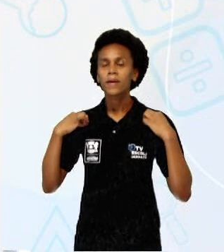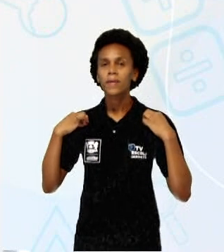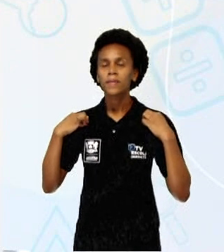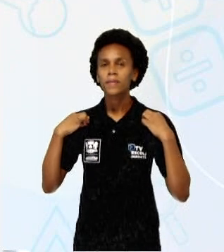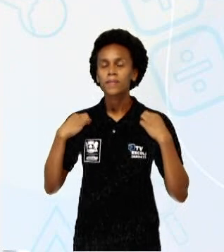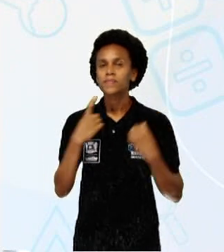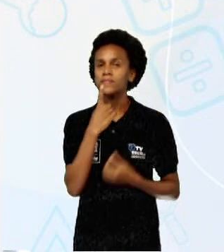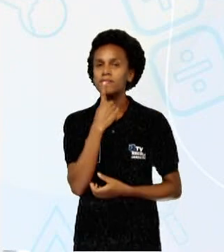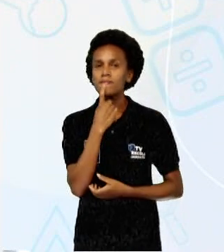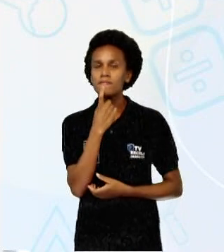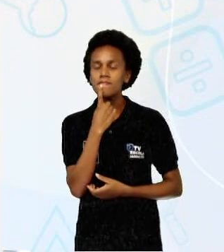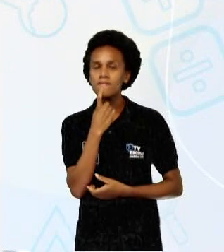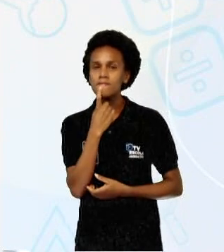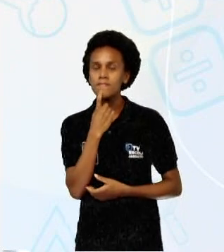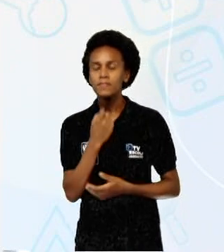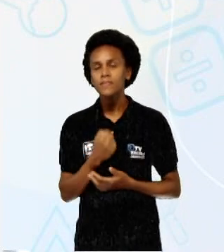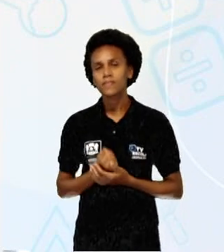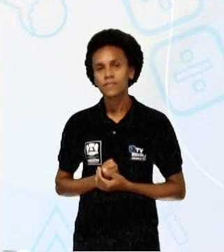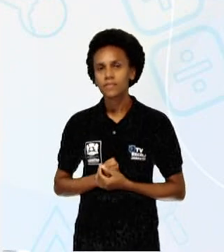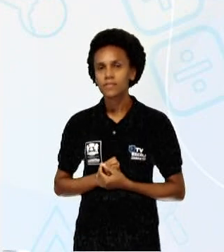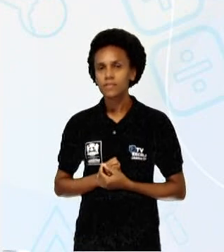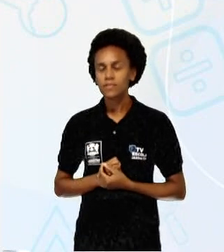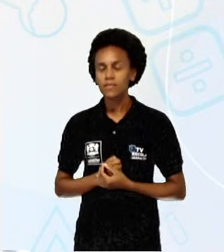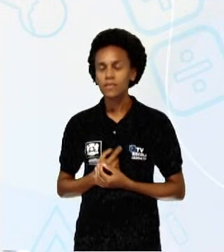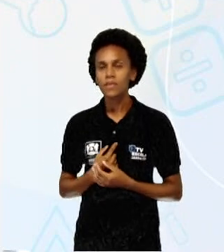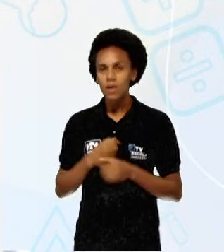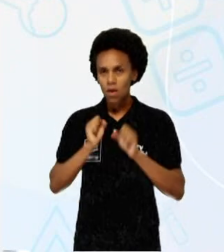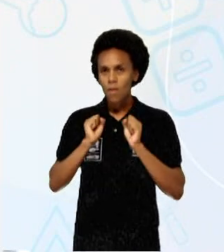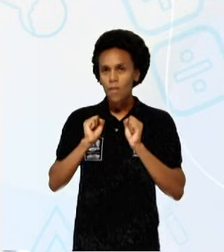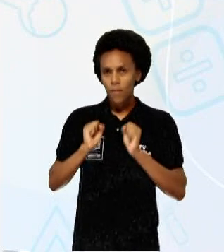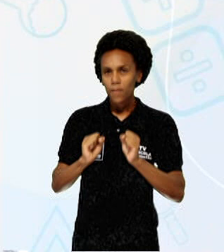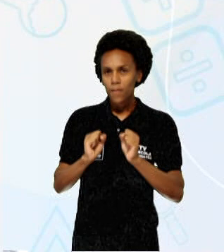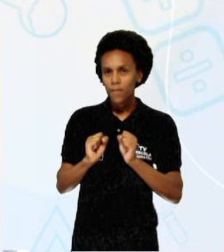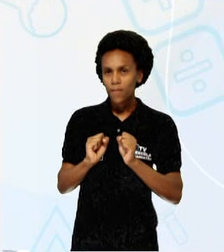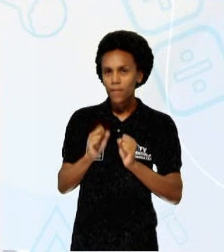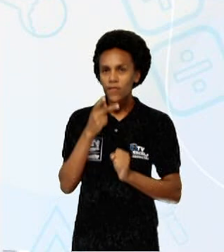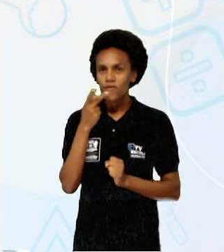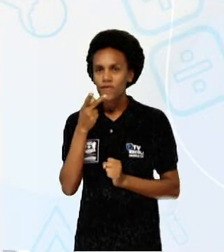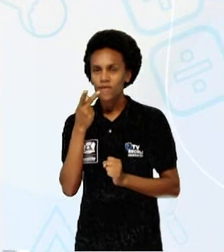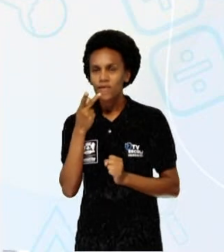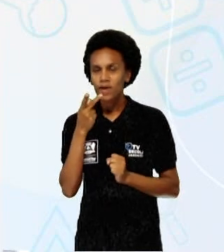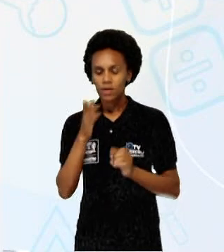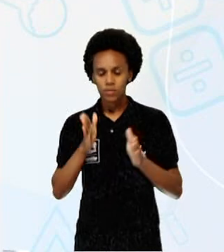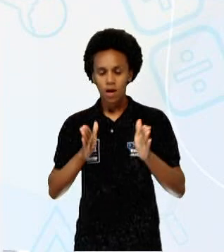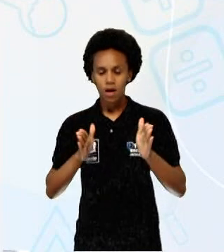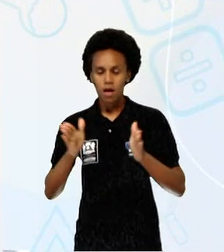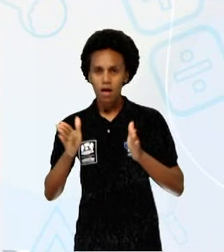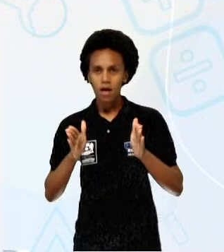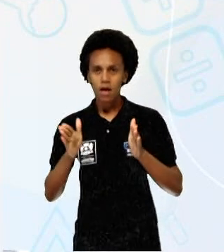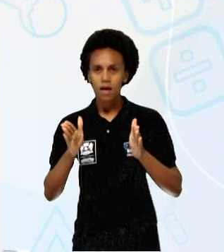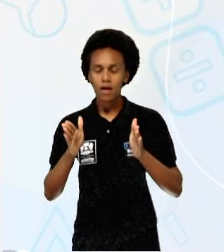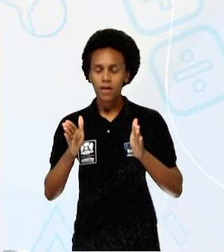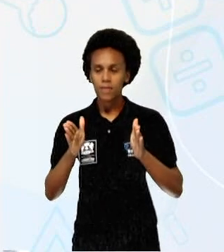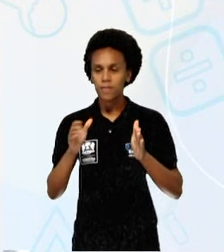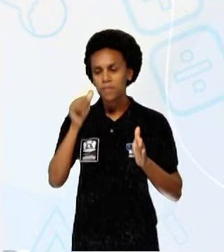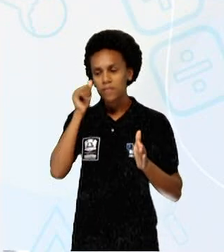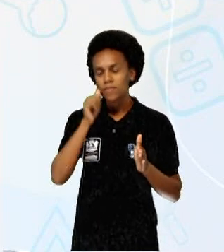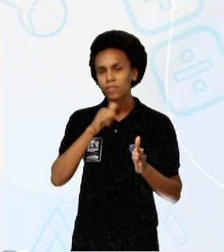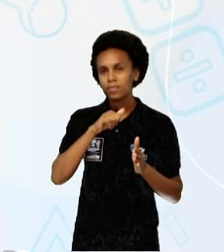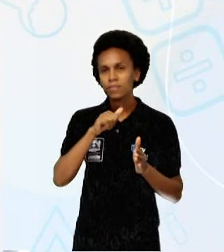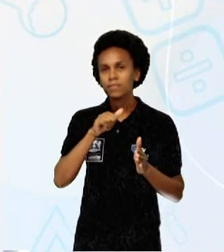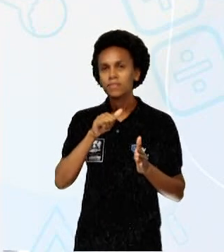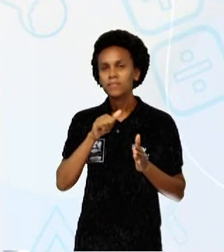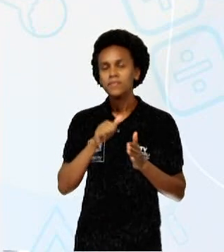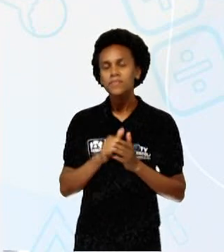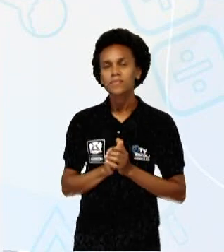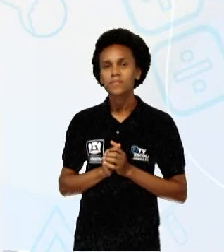aí eu posso dizer que ele está entre as duas As duas meninas posso não é Ele está